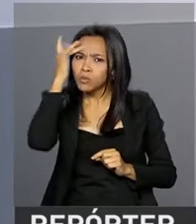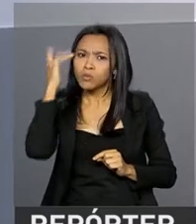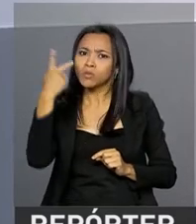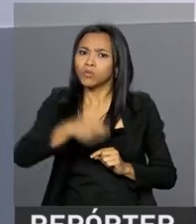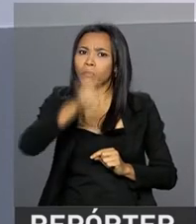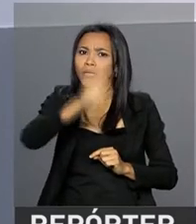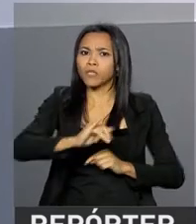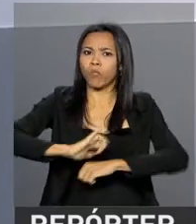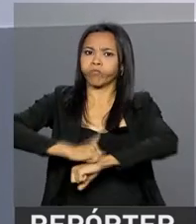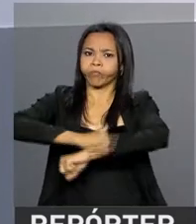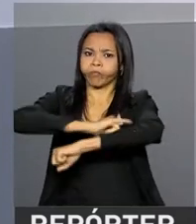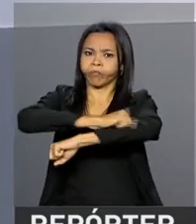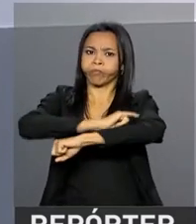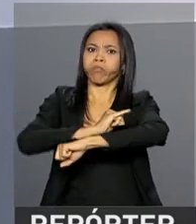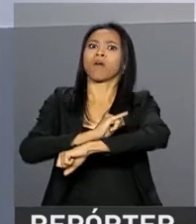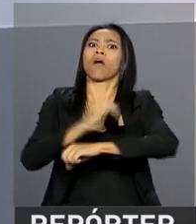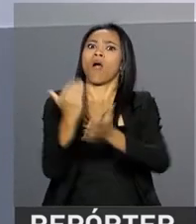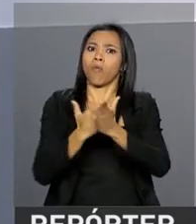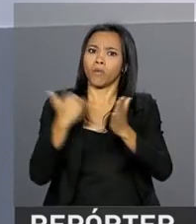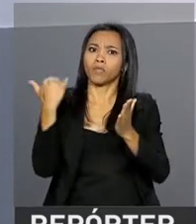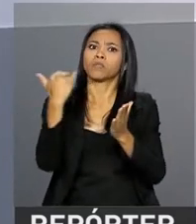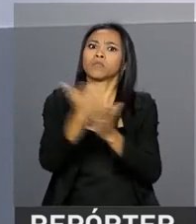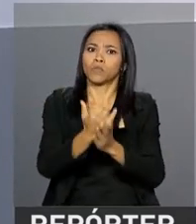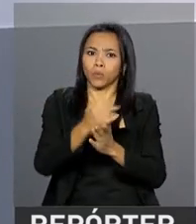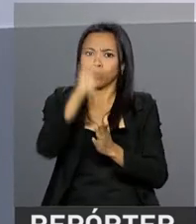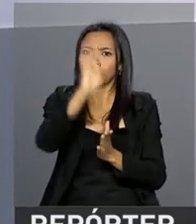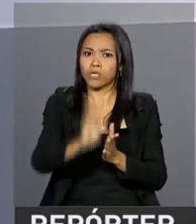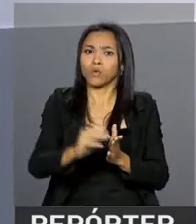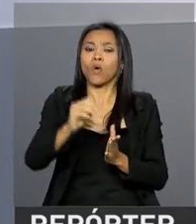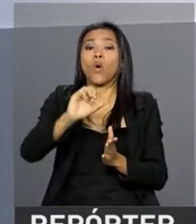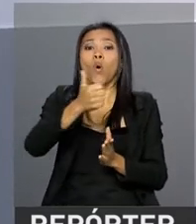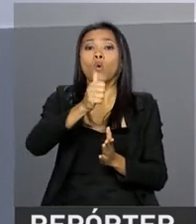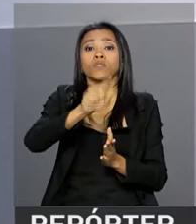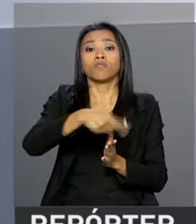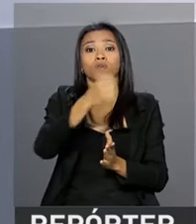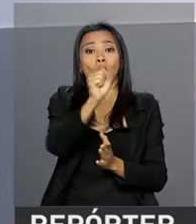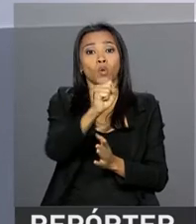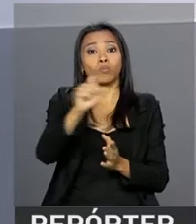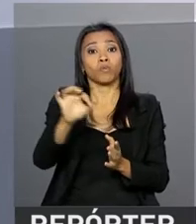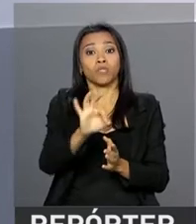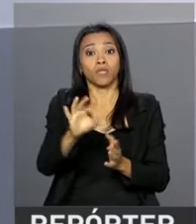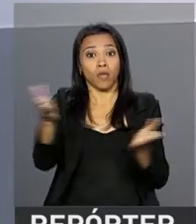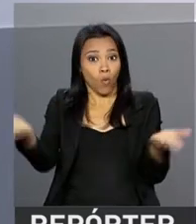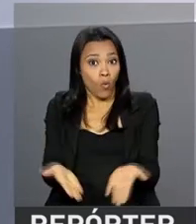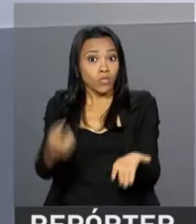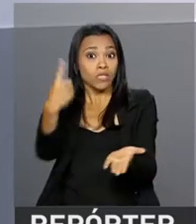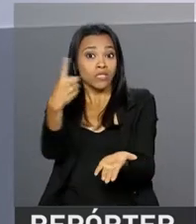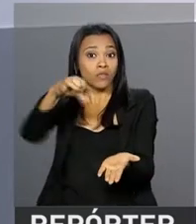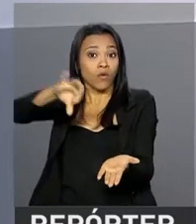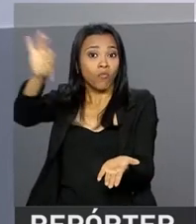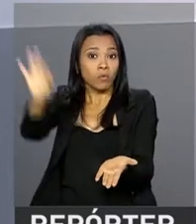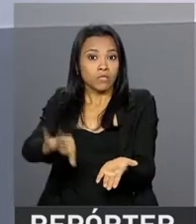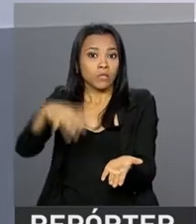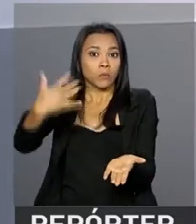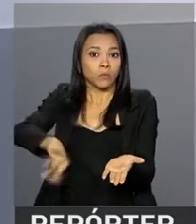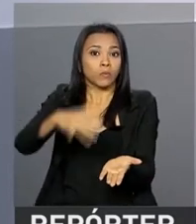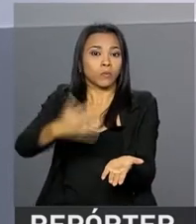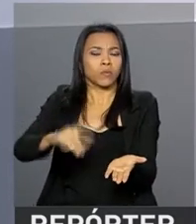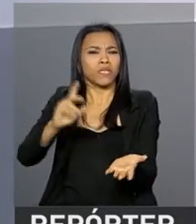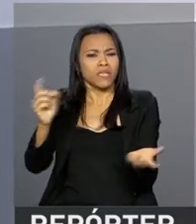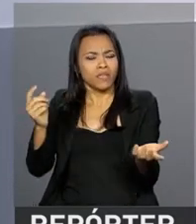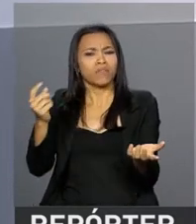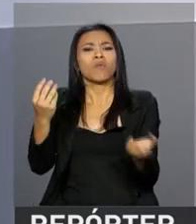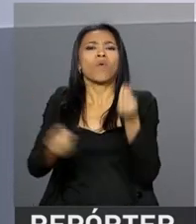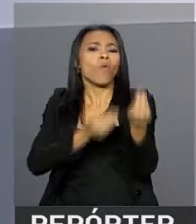cresceu no Brasil. Em 10 anos, a taxa saltou de 11,8% para quase 19%. E no combate à